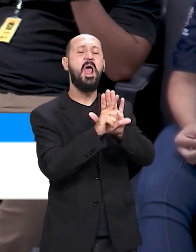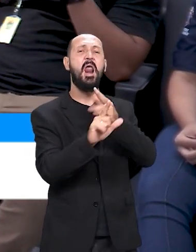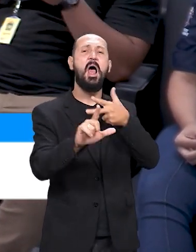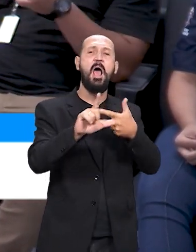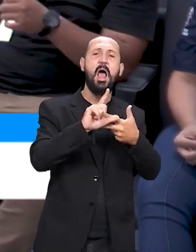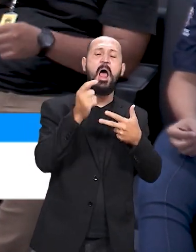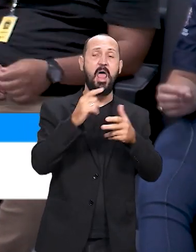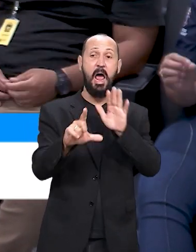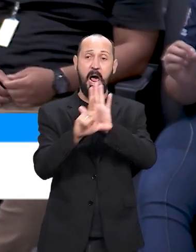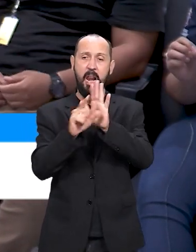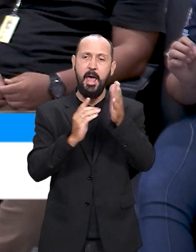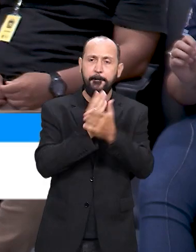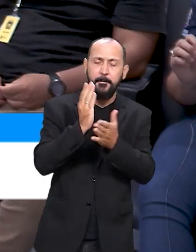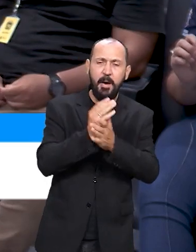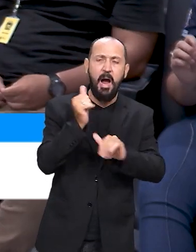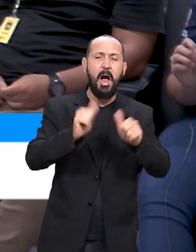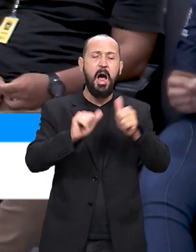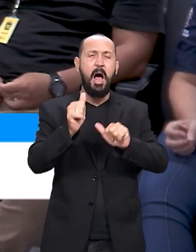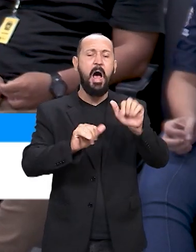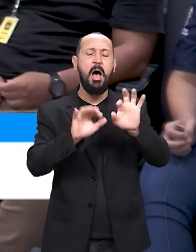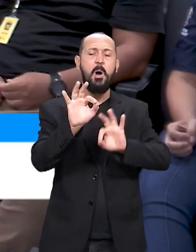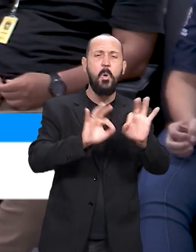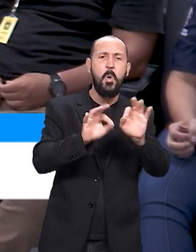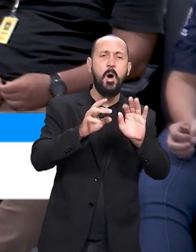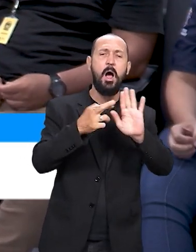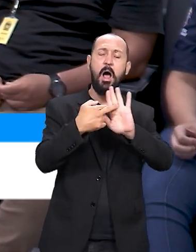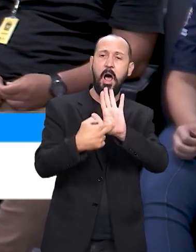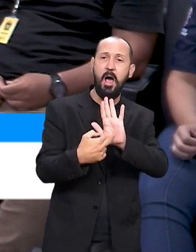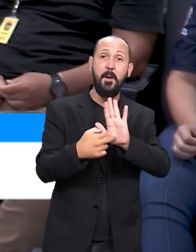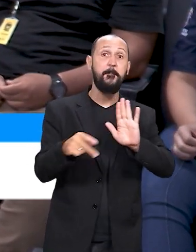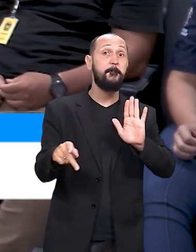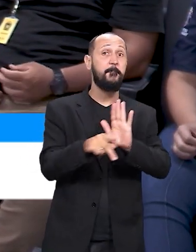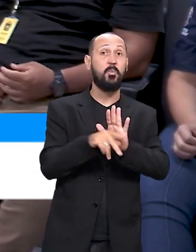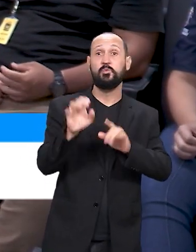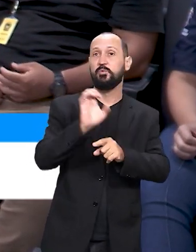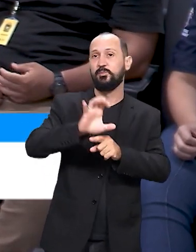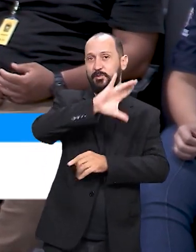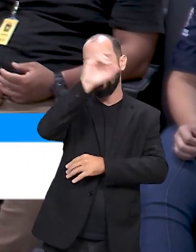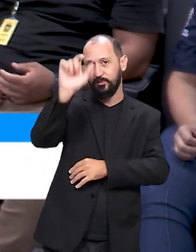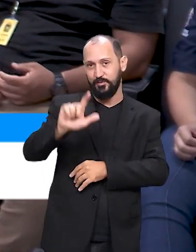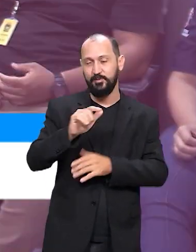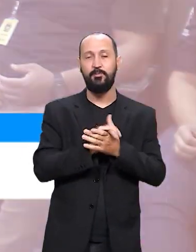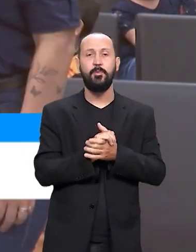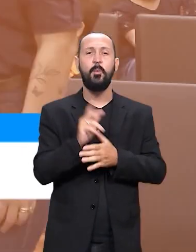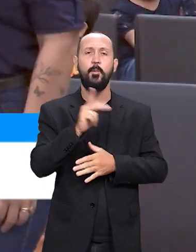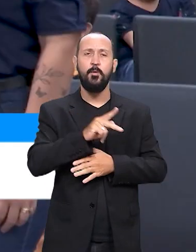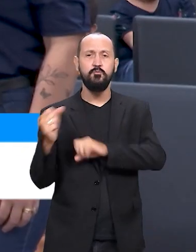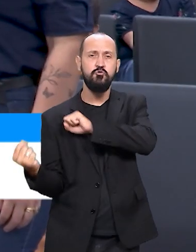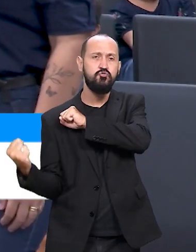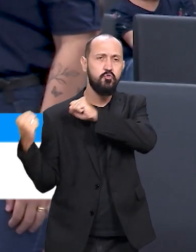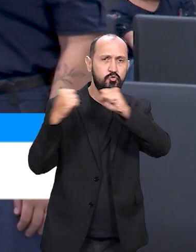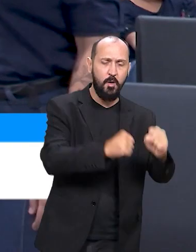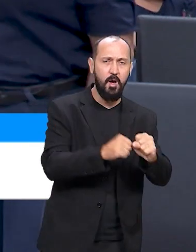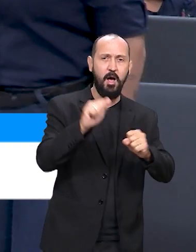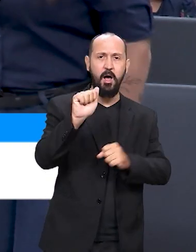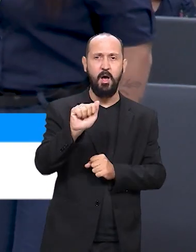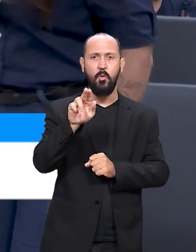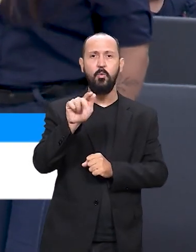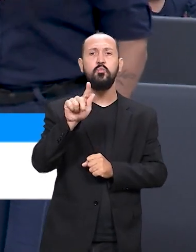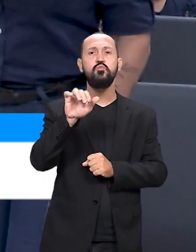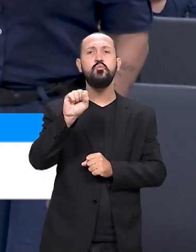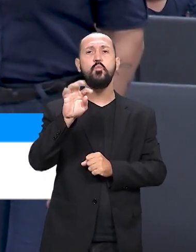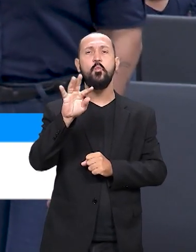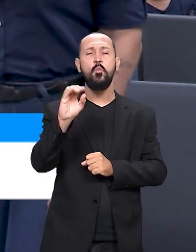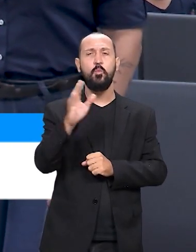cuidar, aprovar das leis que regulamentam o funcionamento do Estado de Mato Grosso do Sul. O professor de judô do lar,